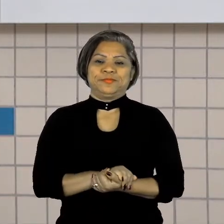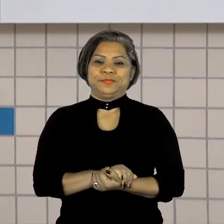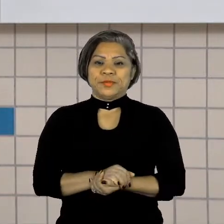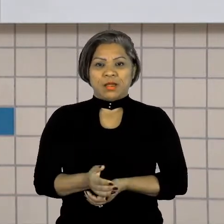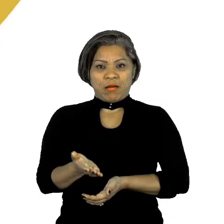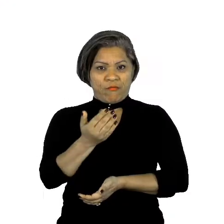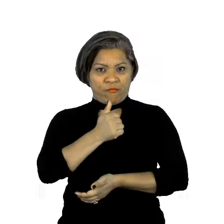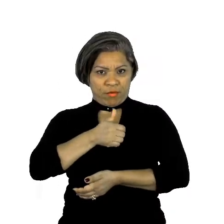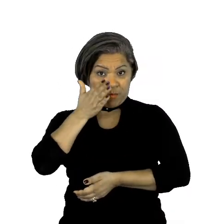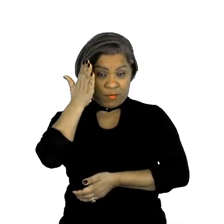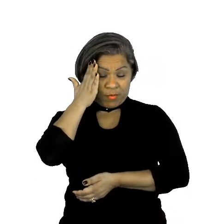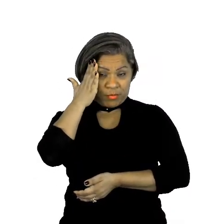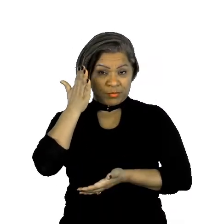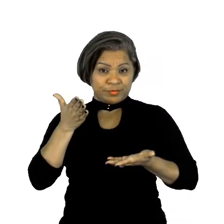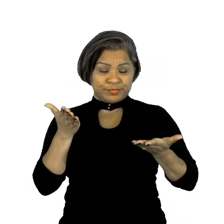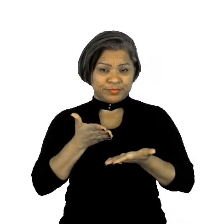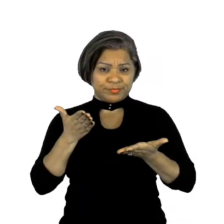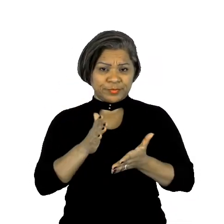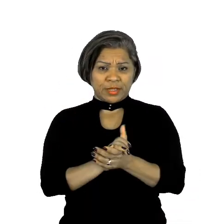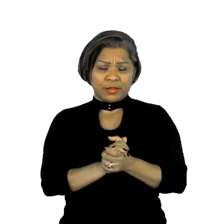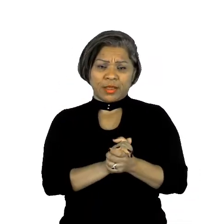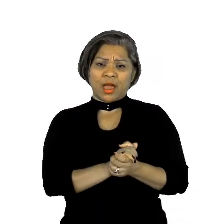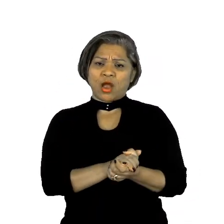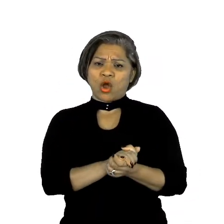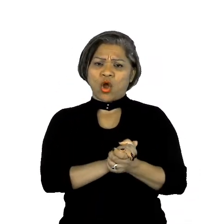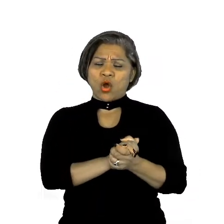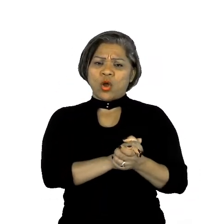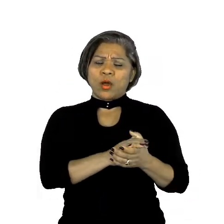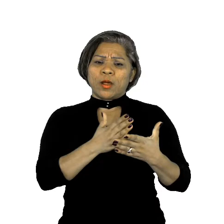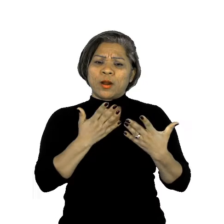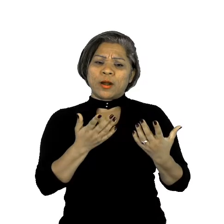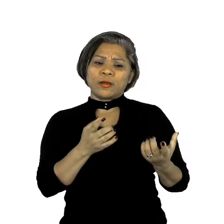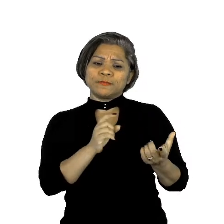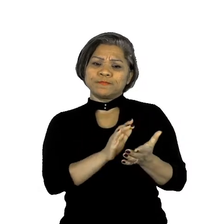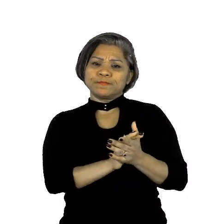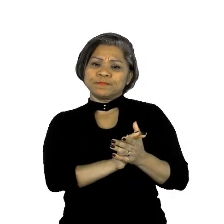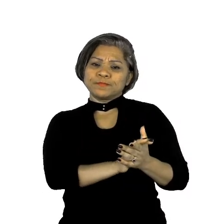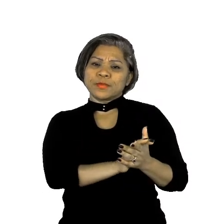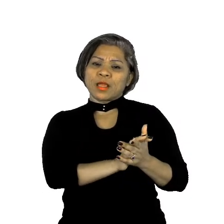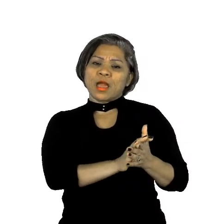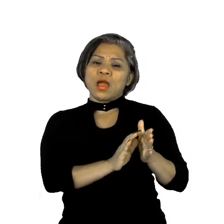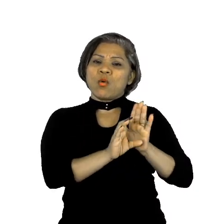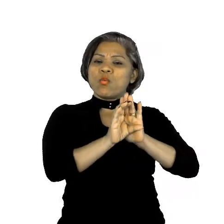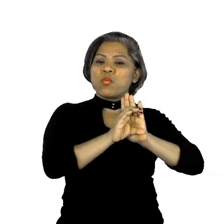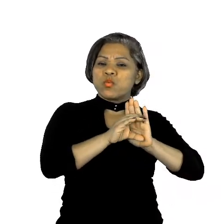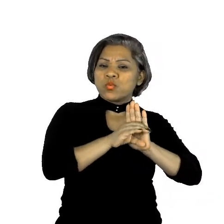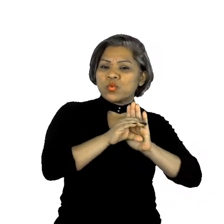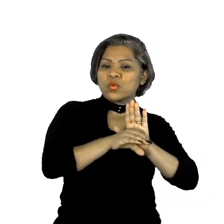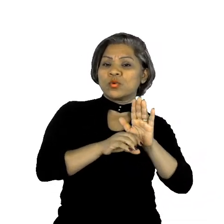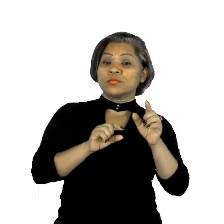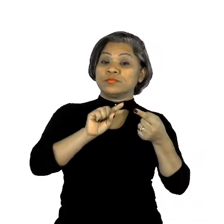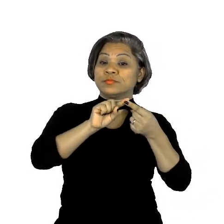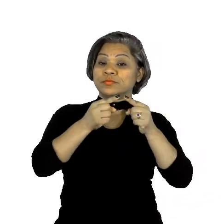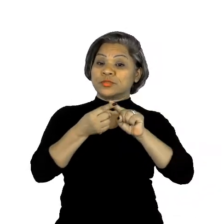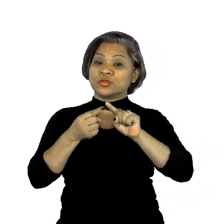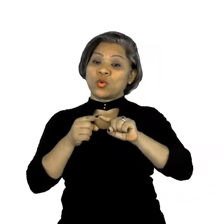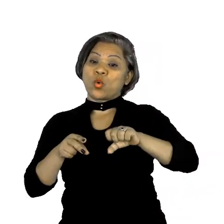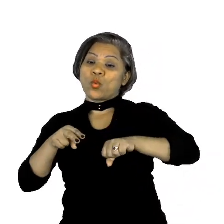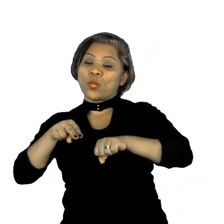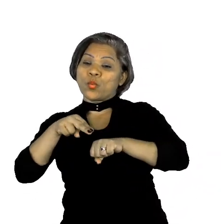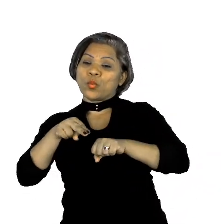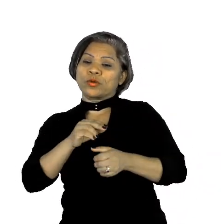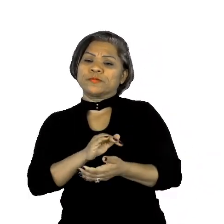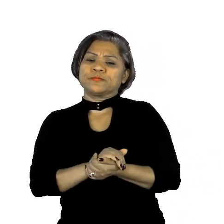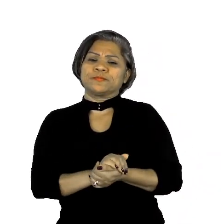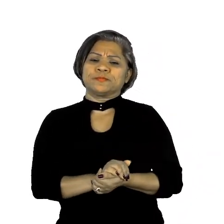entender agora a definição de concordância nominal. Ela consiste na adaptação